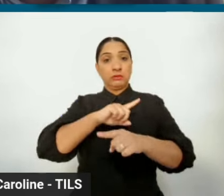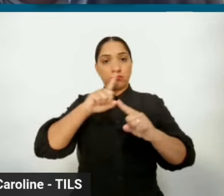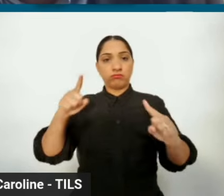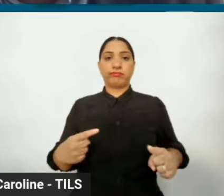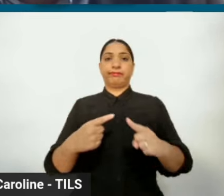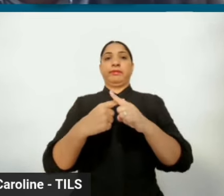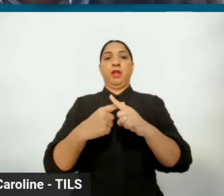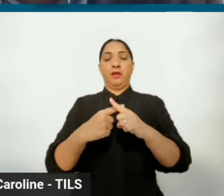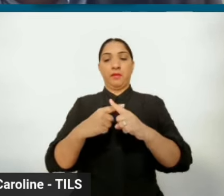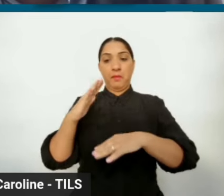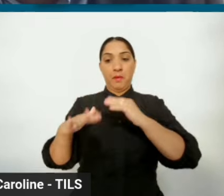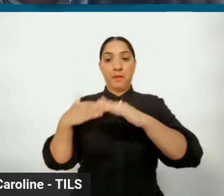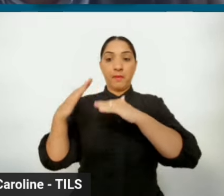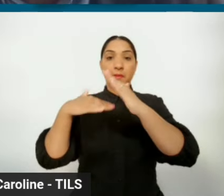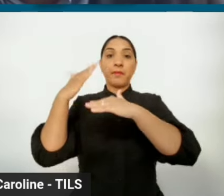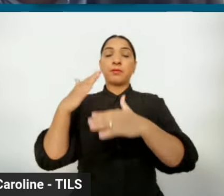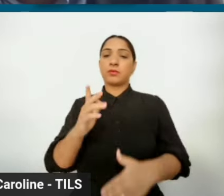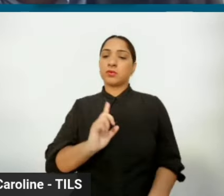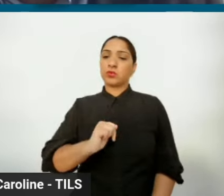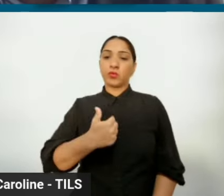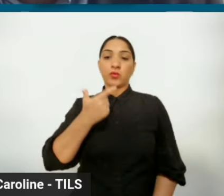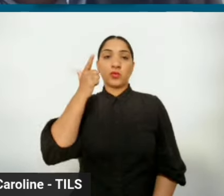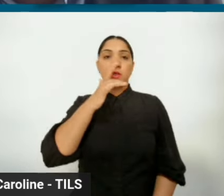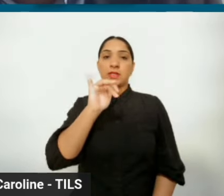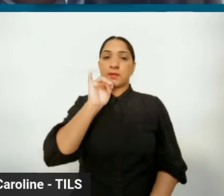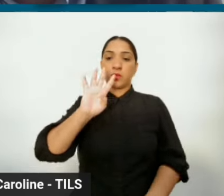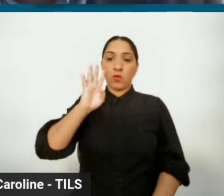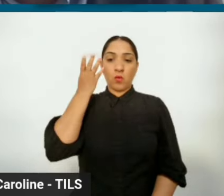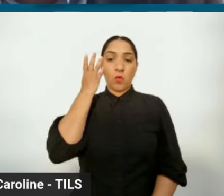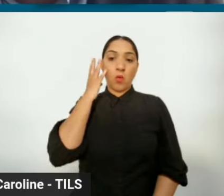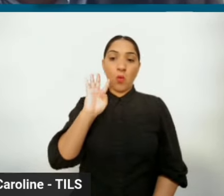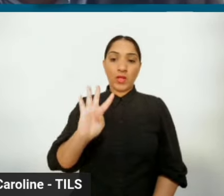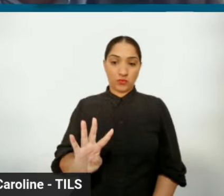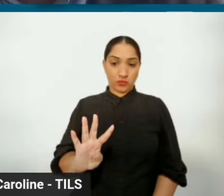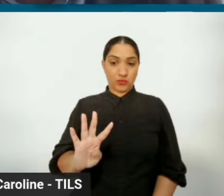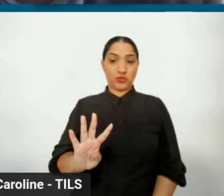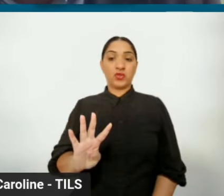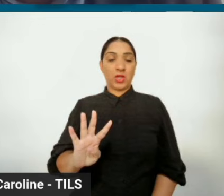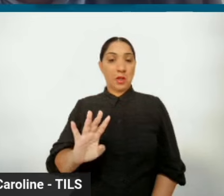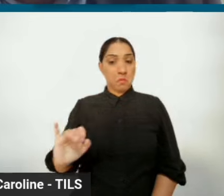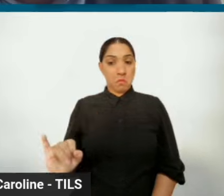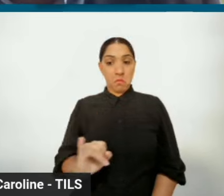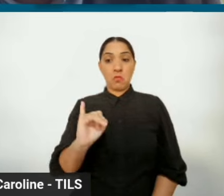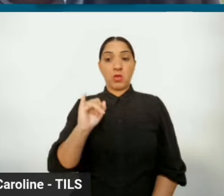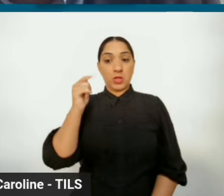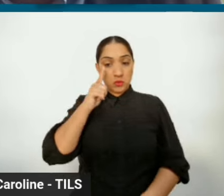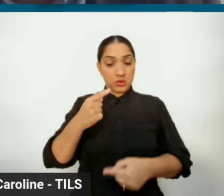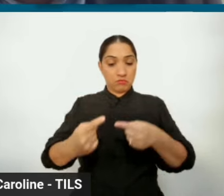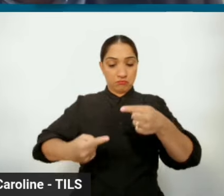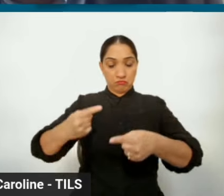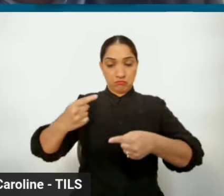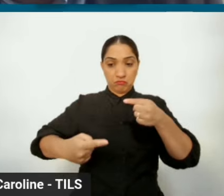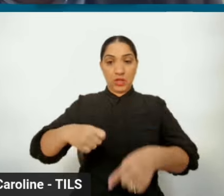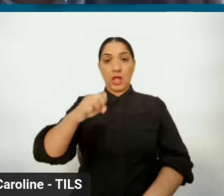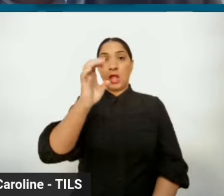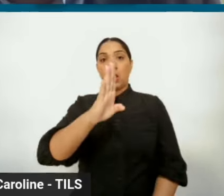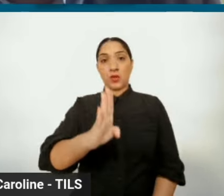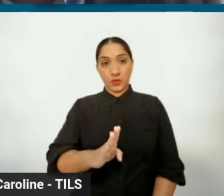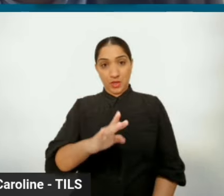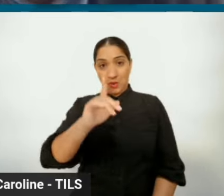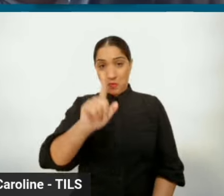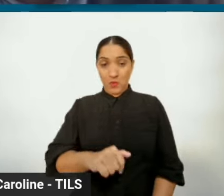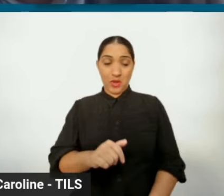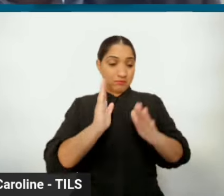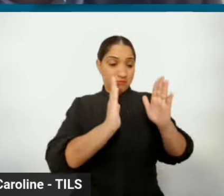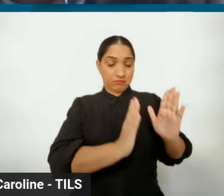anos, porque nós tivemos 4 dias de importantes debates. Conferência Nacional é uma etapa, na verdade,